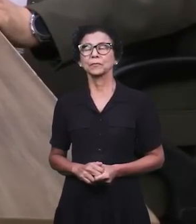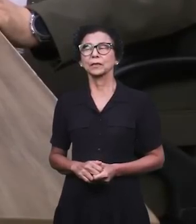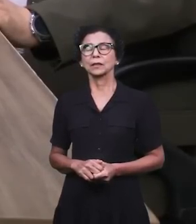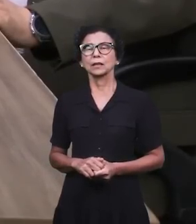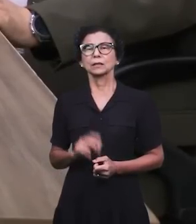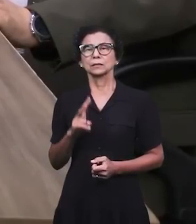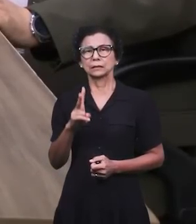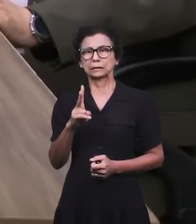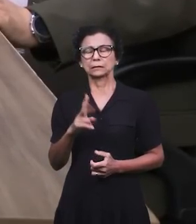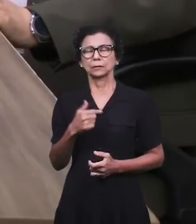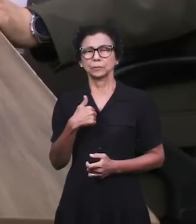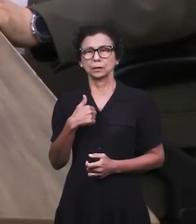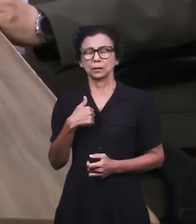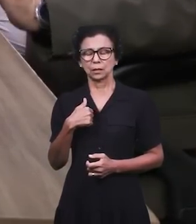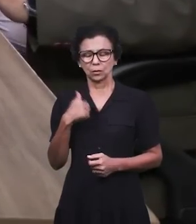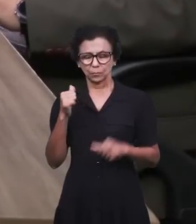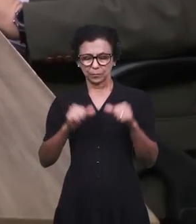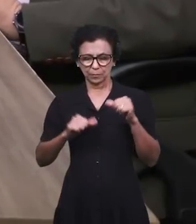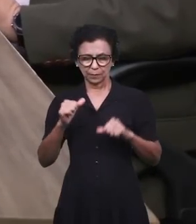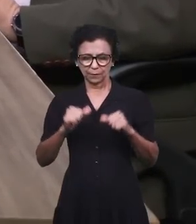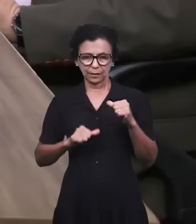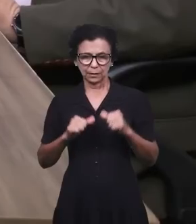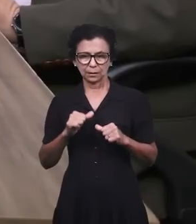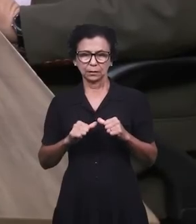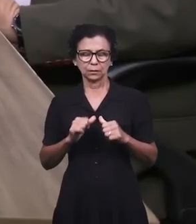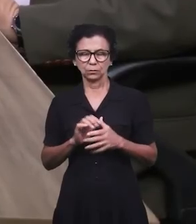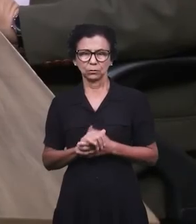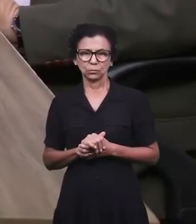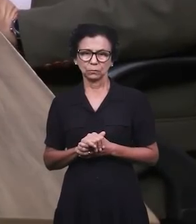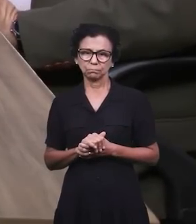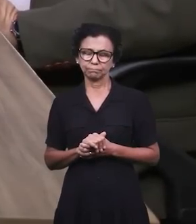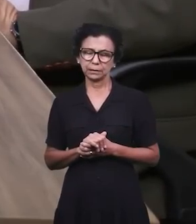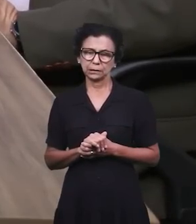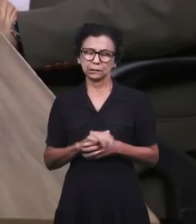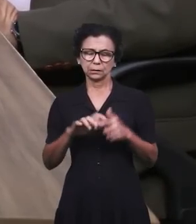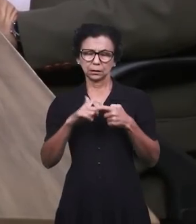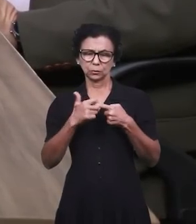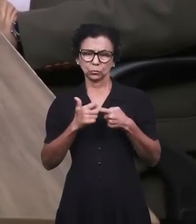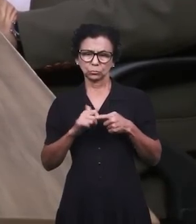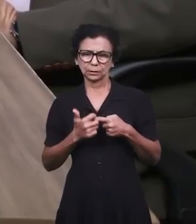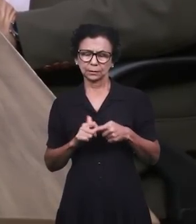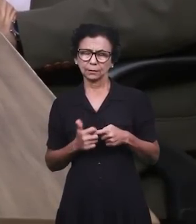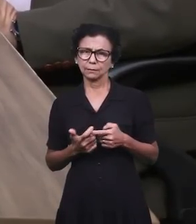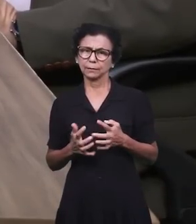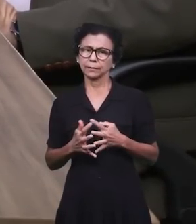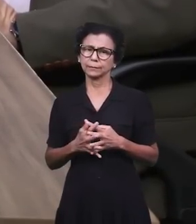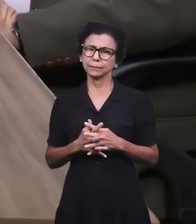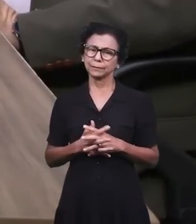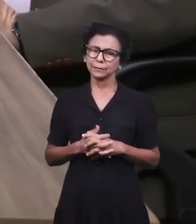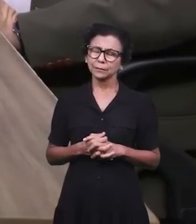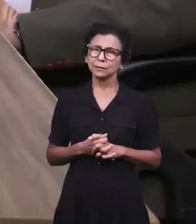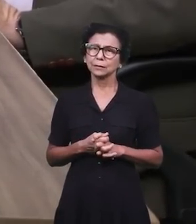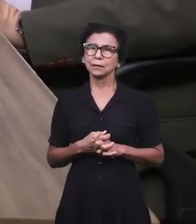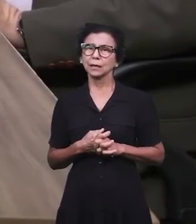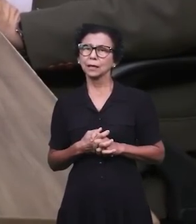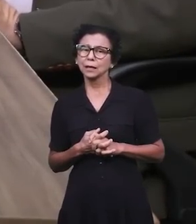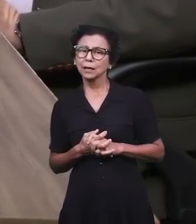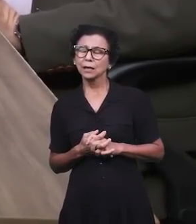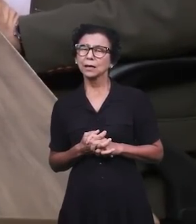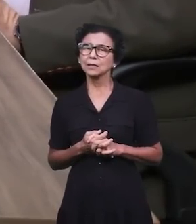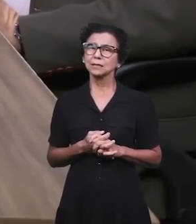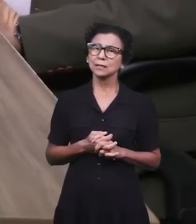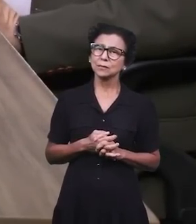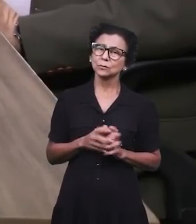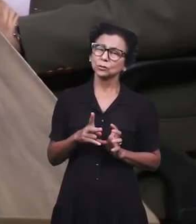uma manutenção, uma restauração, eu nunca chego mais no ponto que ele foi concebido. Eu sempre chego perto, ou não tão